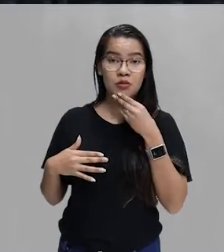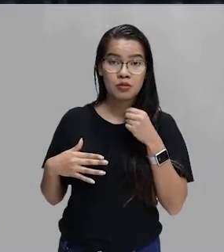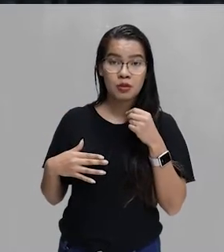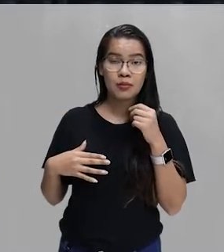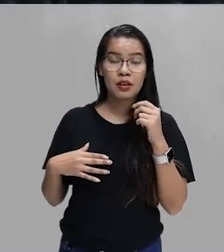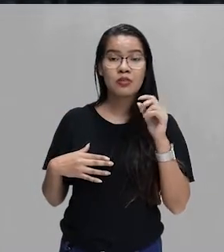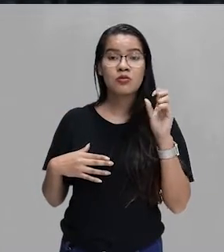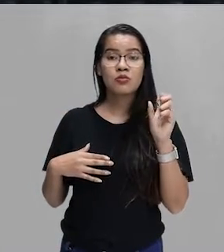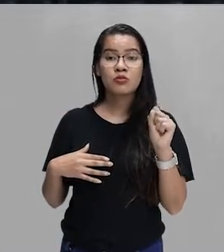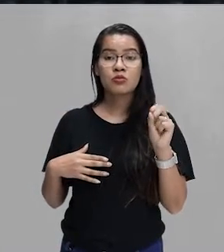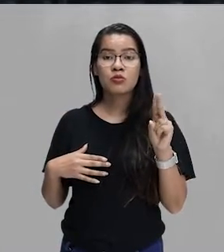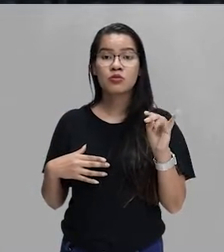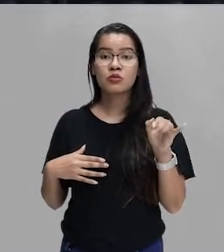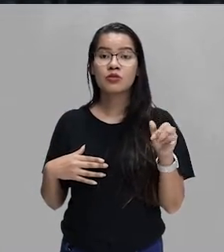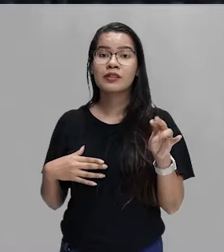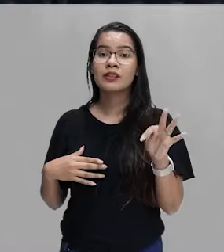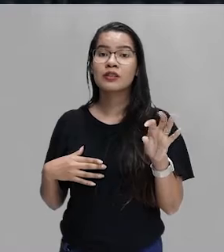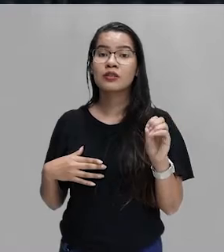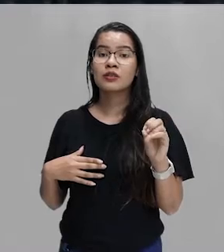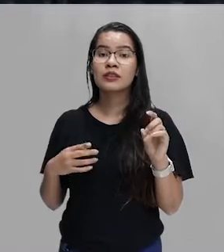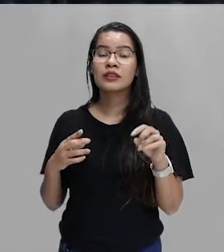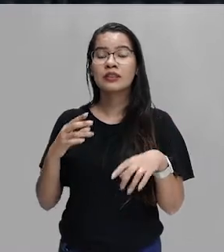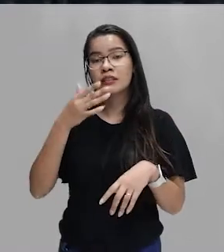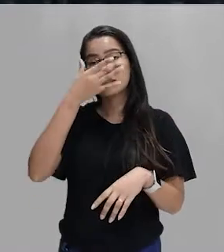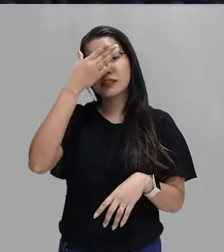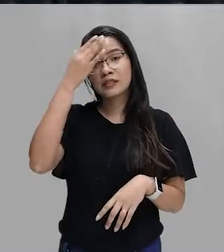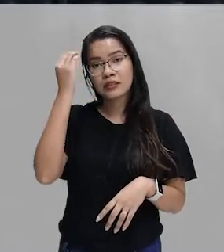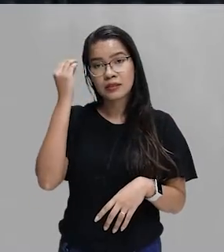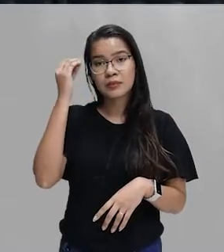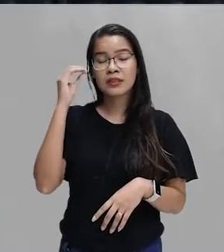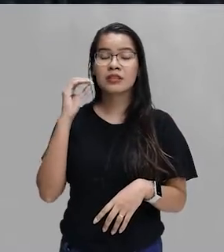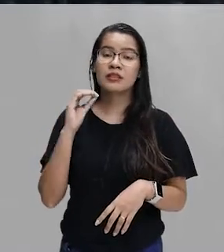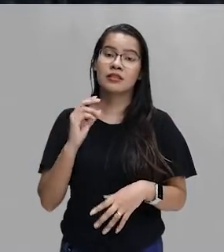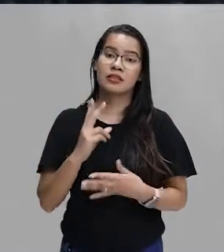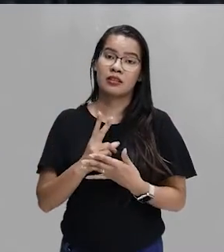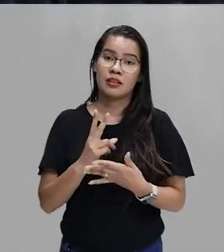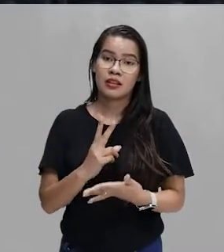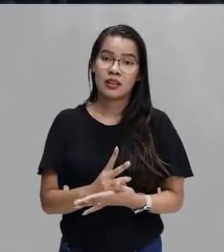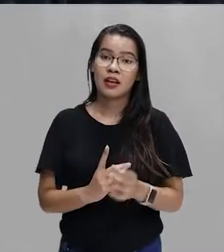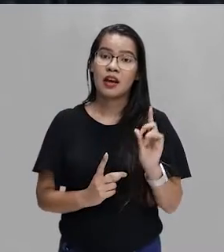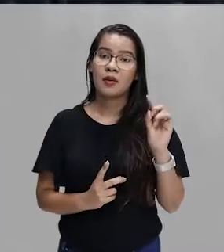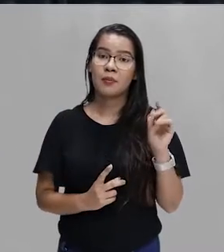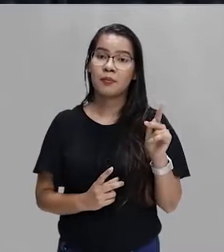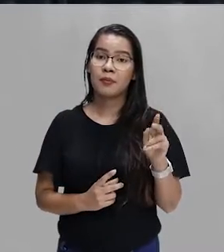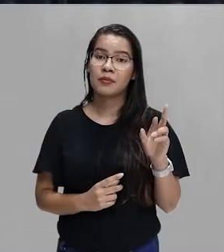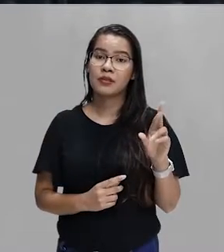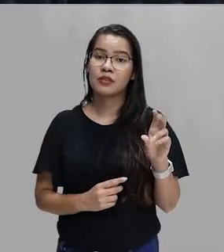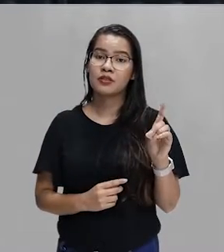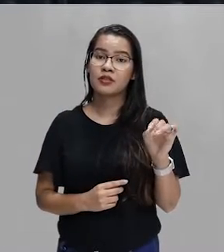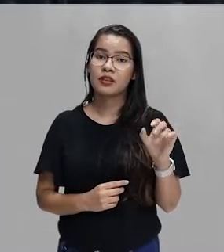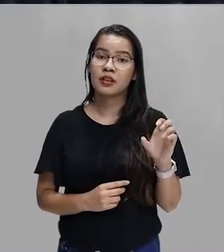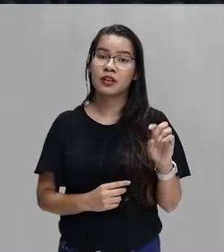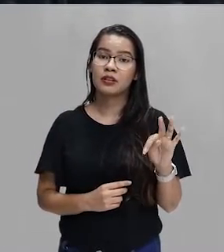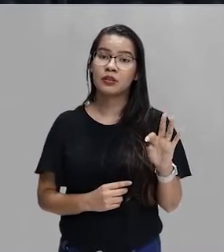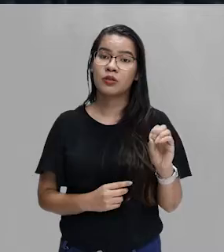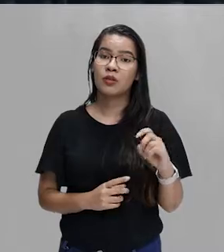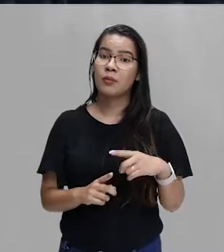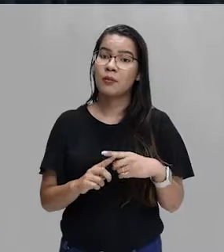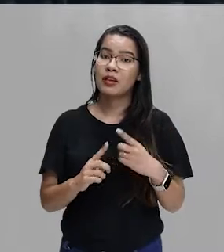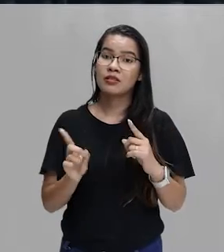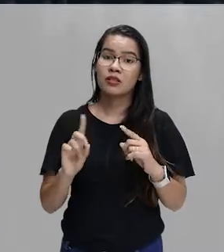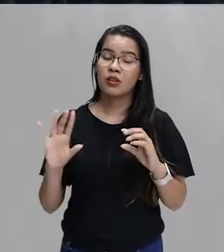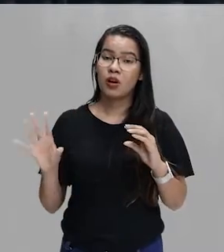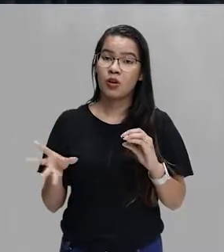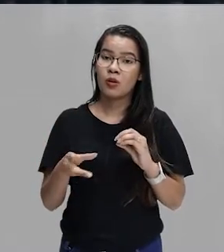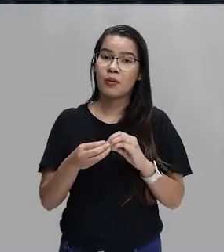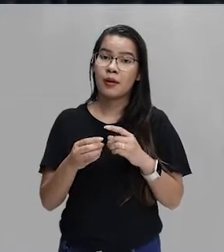ao sujeito e sempre se esquecem é o predicado. Só que esse predicado não está completo,